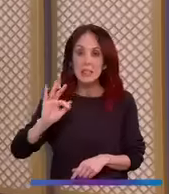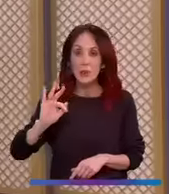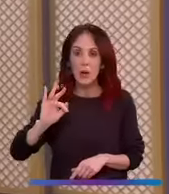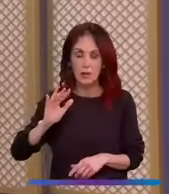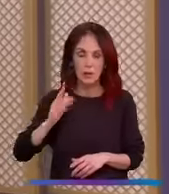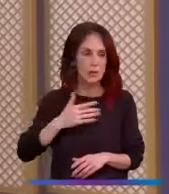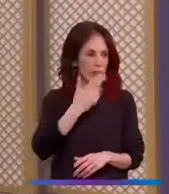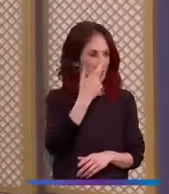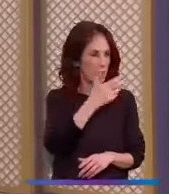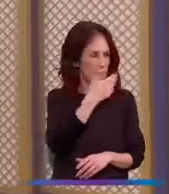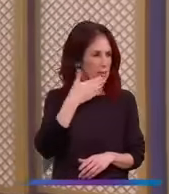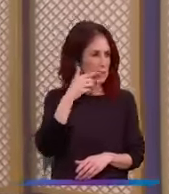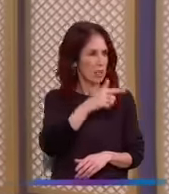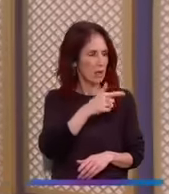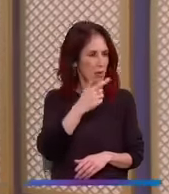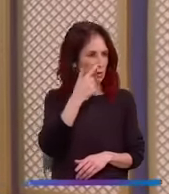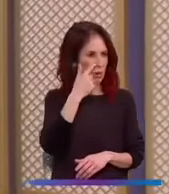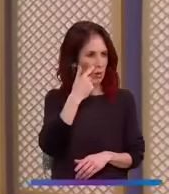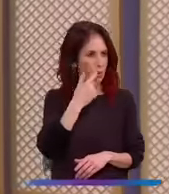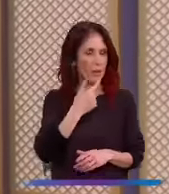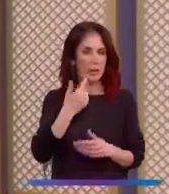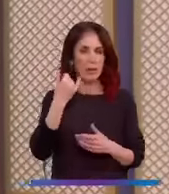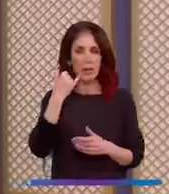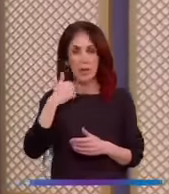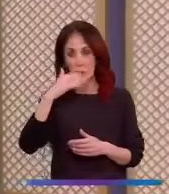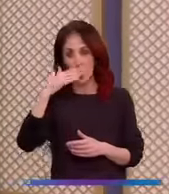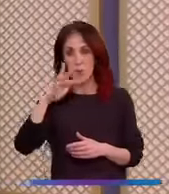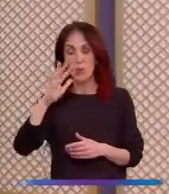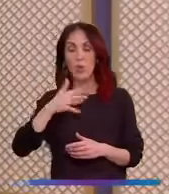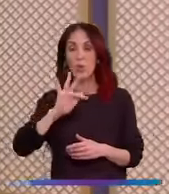mas reformou-se muito cedo, não foi? Reformou-se mais cedo.